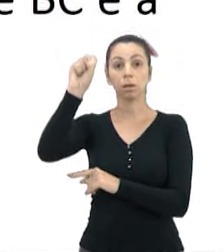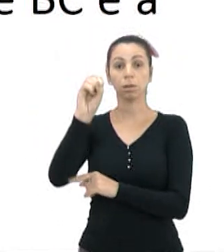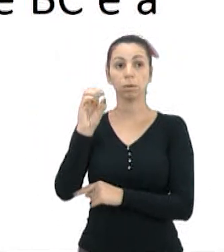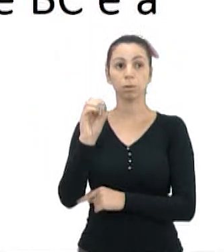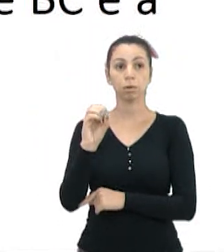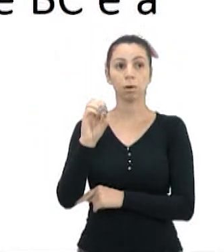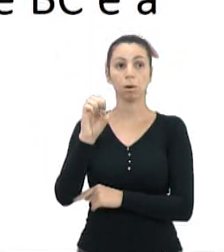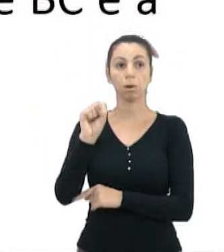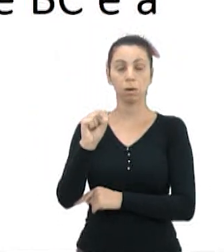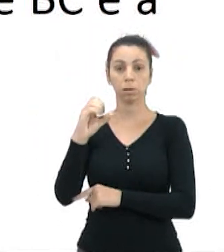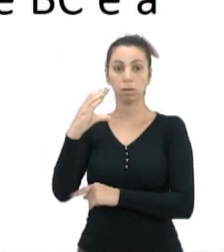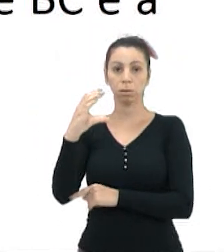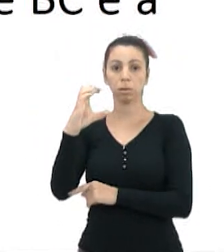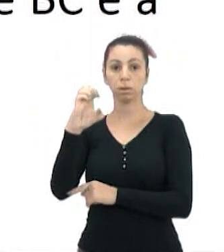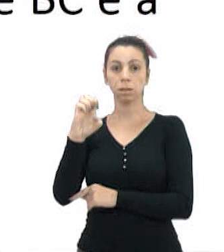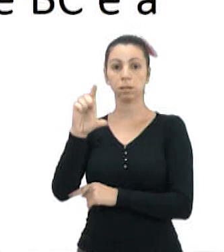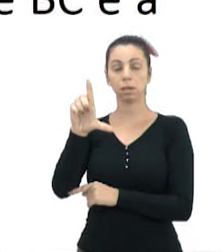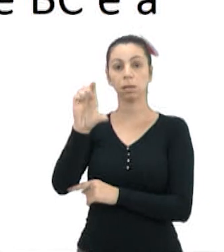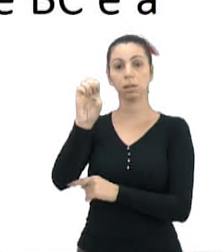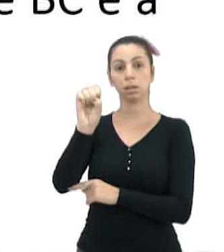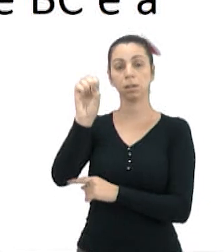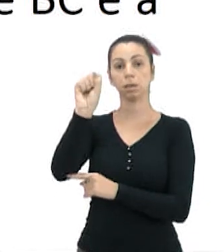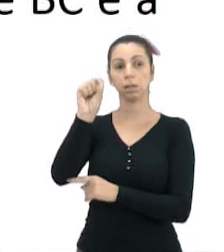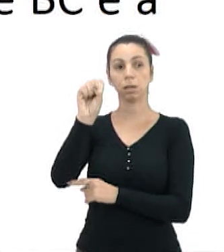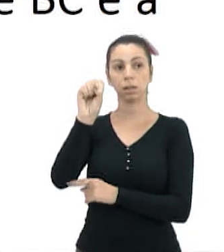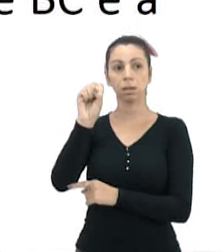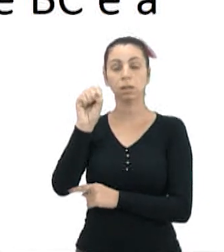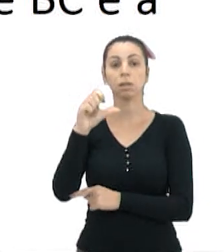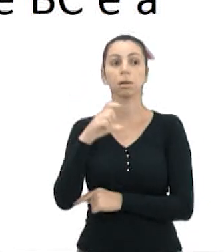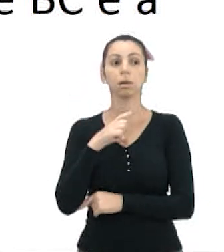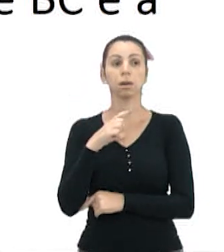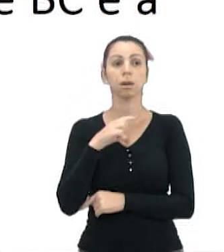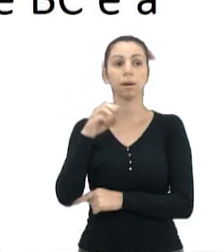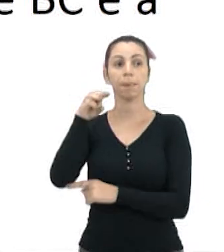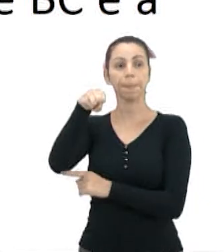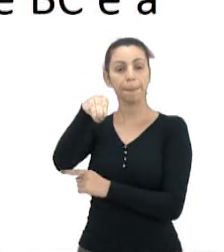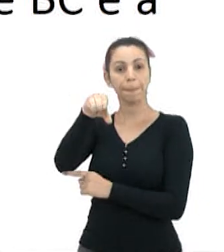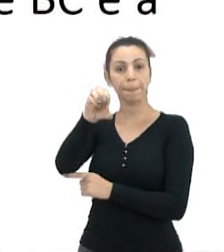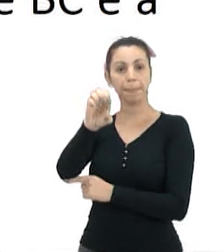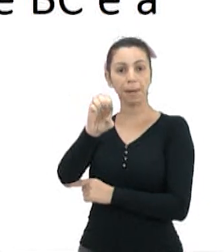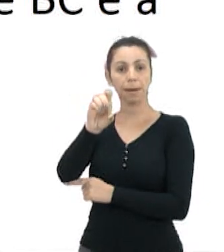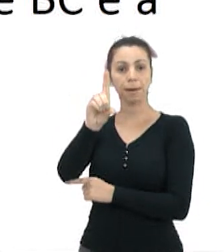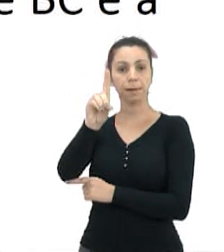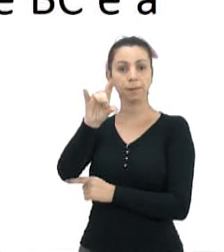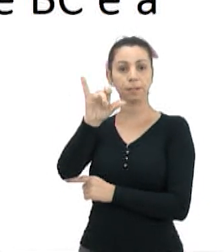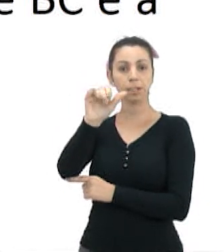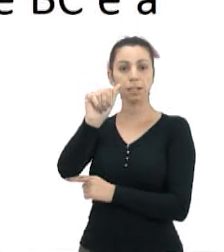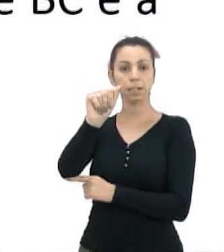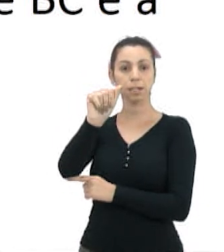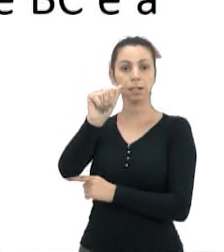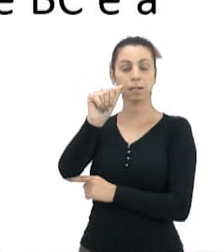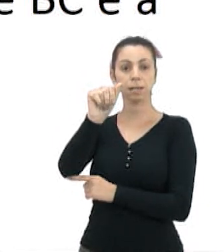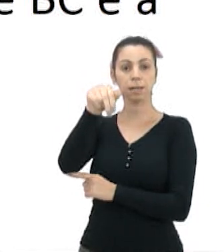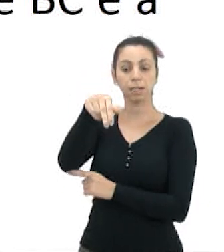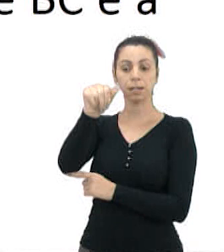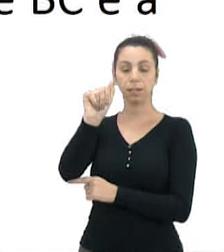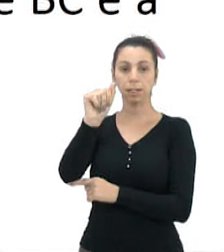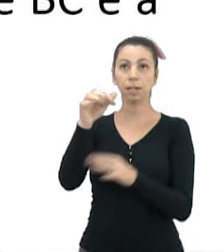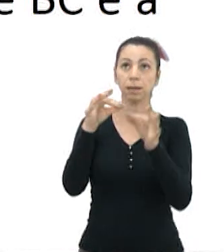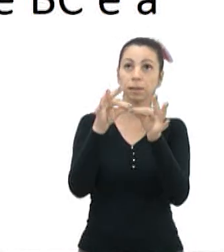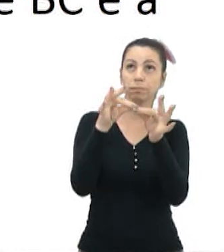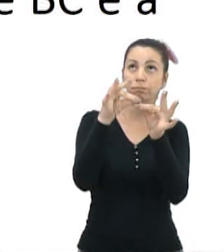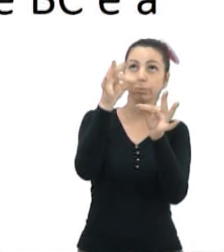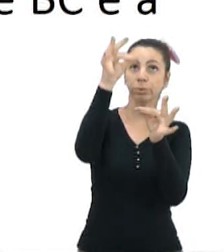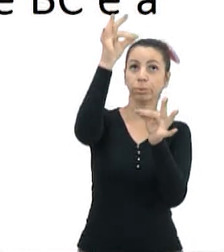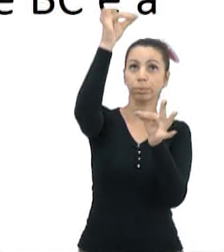mediana, lembram da mediana que nós falamos na aula passada? A mediana, a altura relativa à base e a